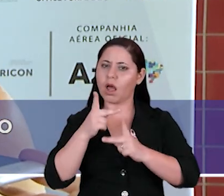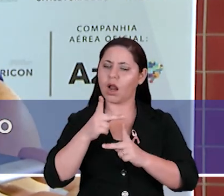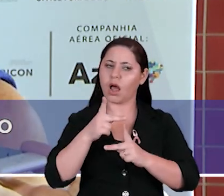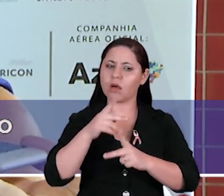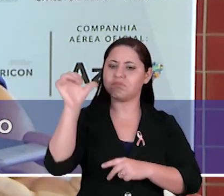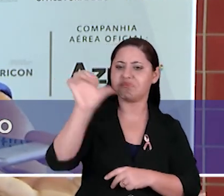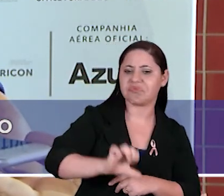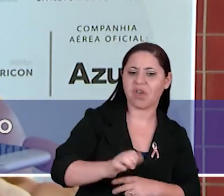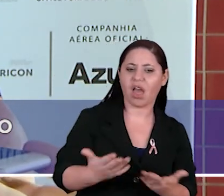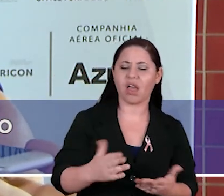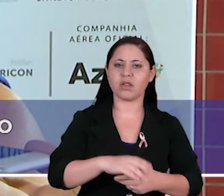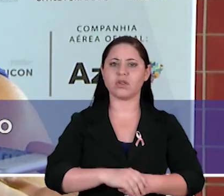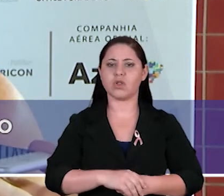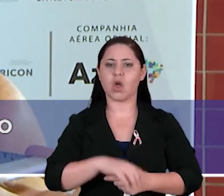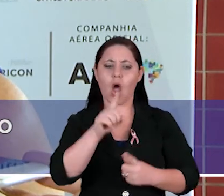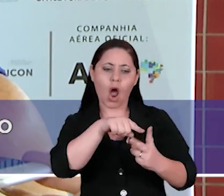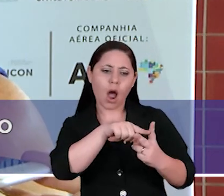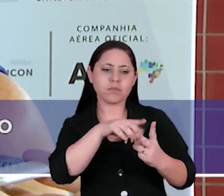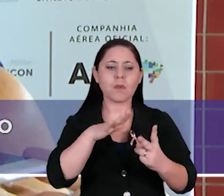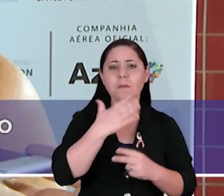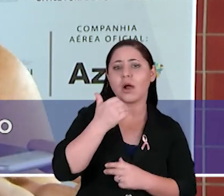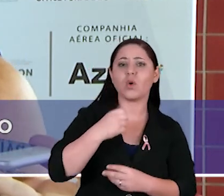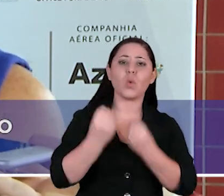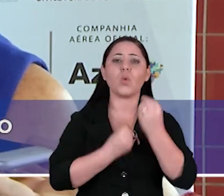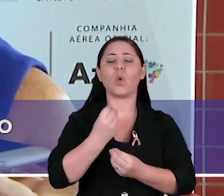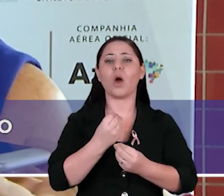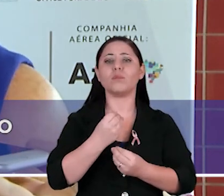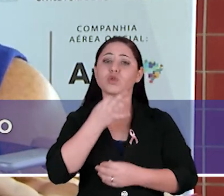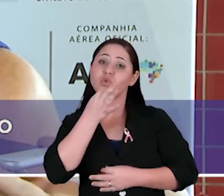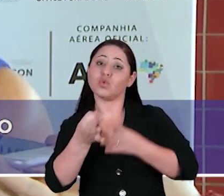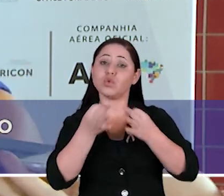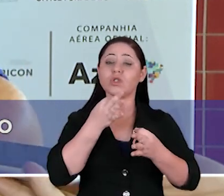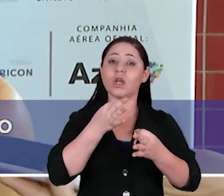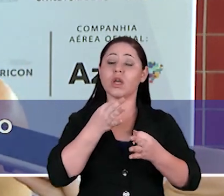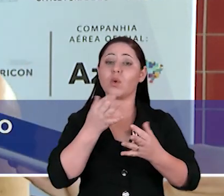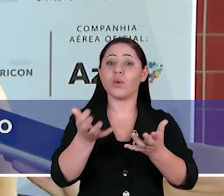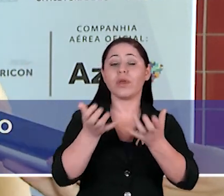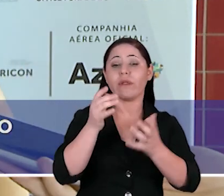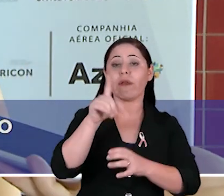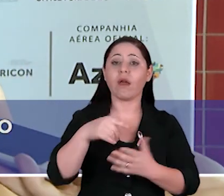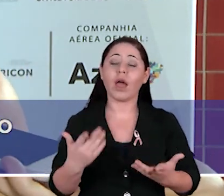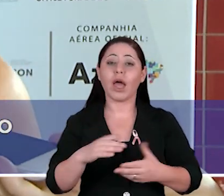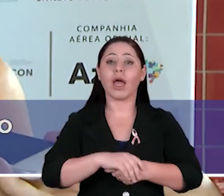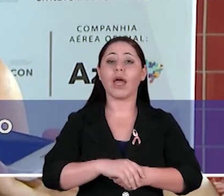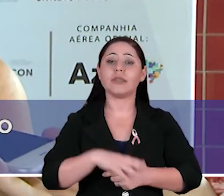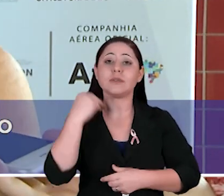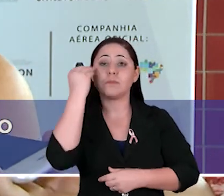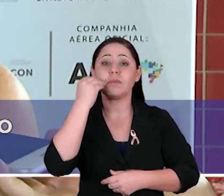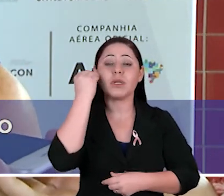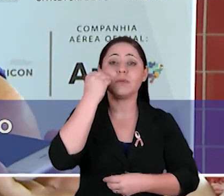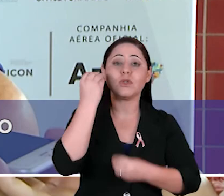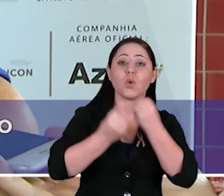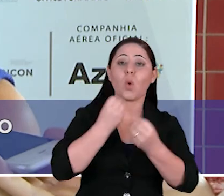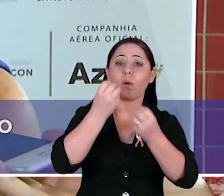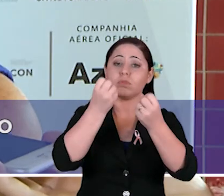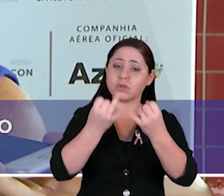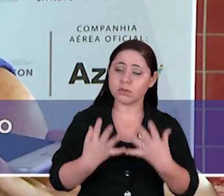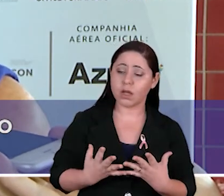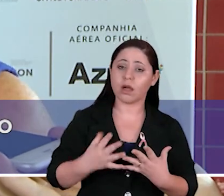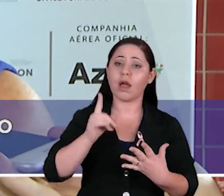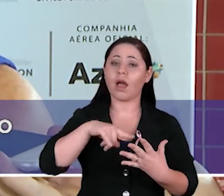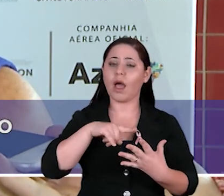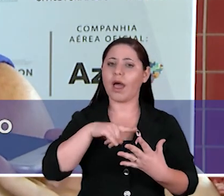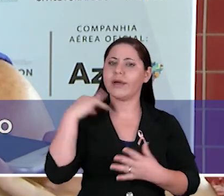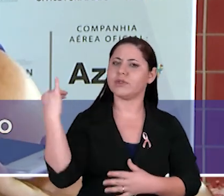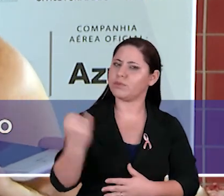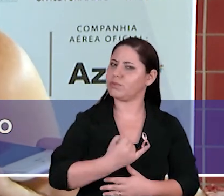serviço público diga, olha, isso não está funcionando bem, olha, isso pode melhorar, eu tenho uma sugestão, eu gostaria de experimentar